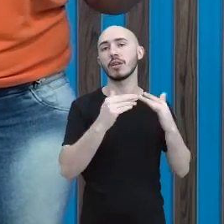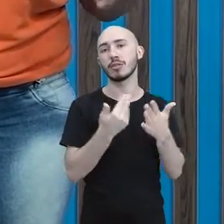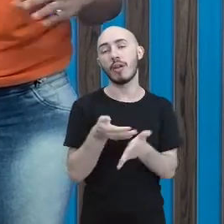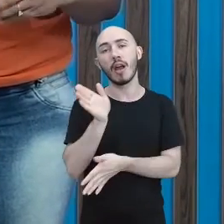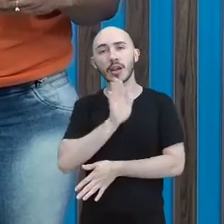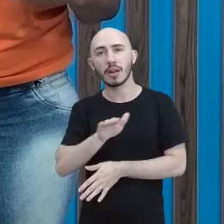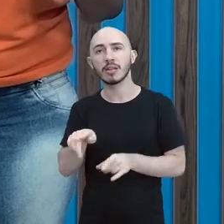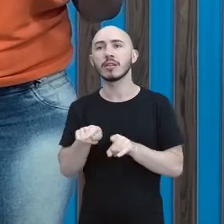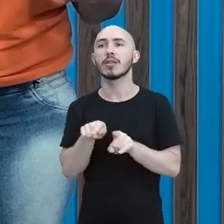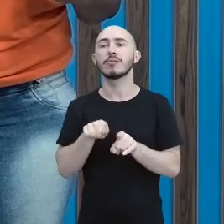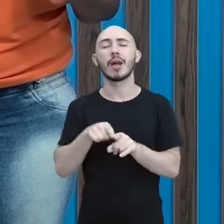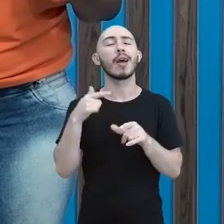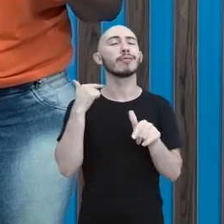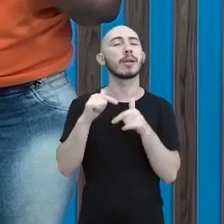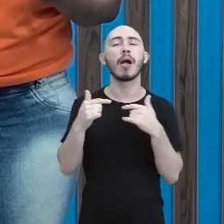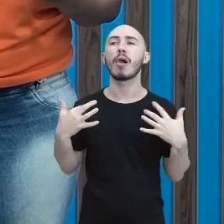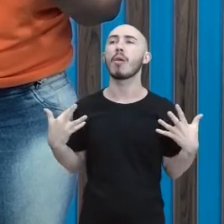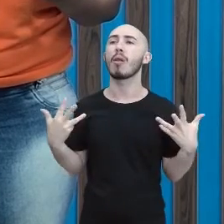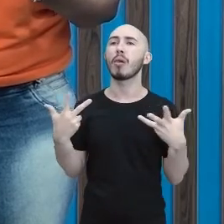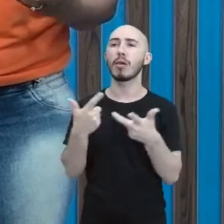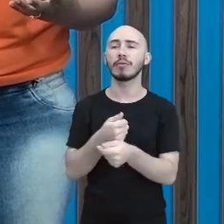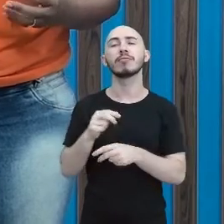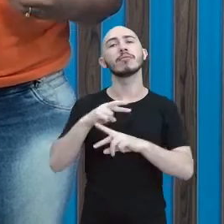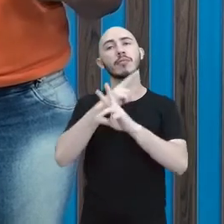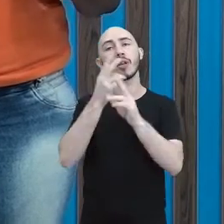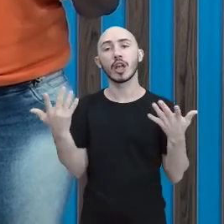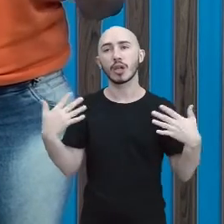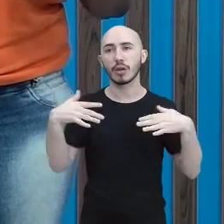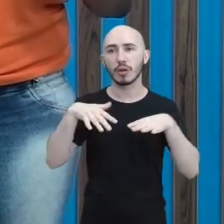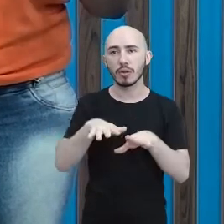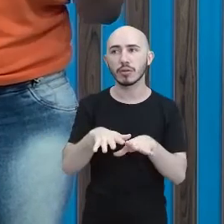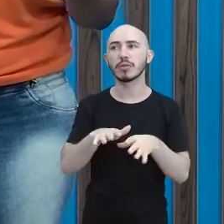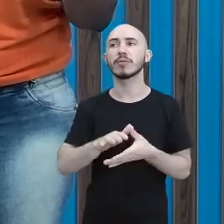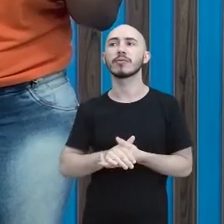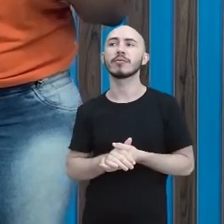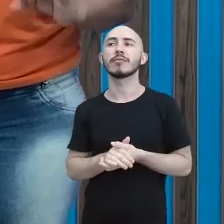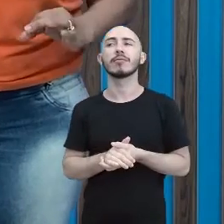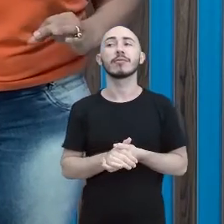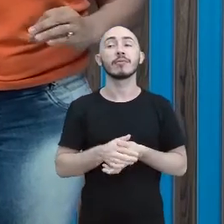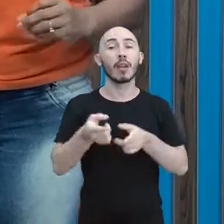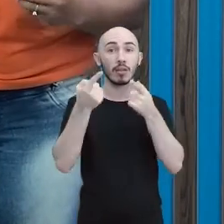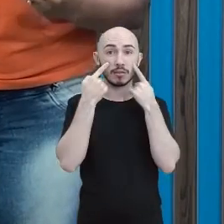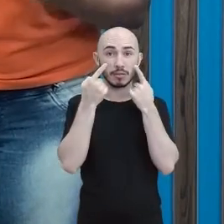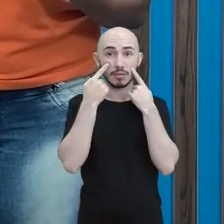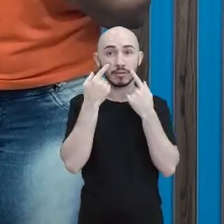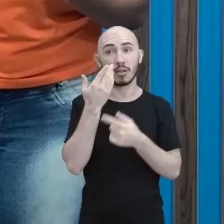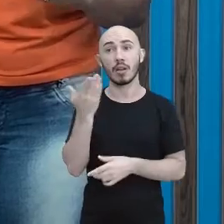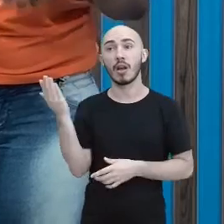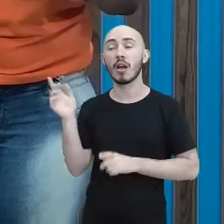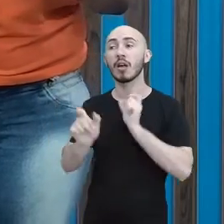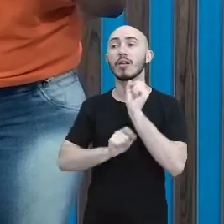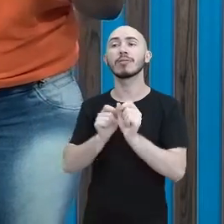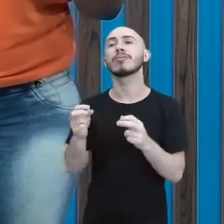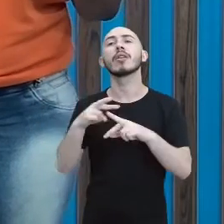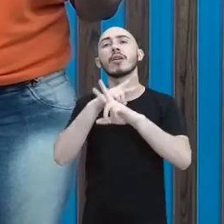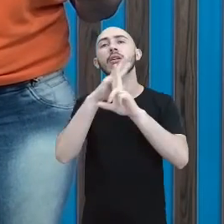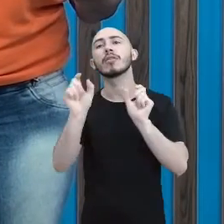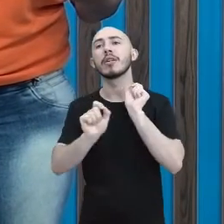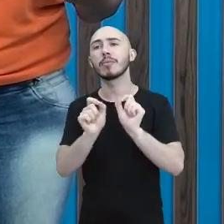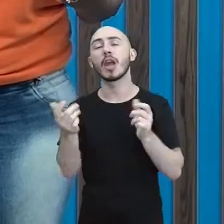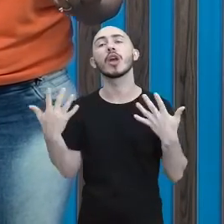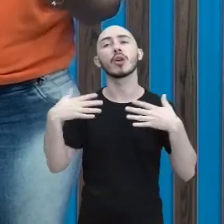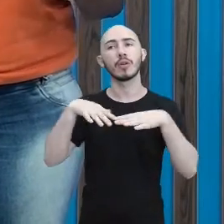um trabalho maravilhoso com a inclusão. E vamos observar agora o que é que ela fala sobre